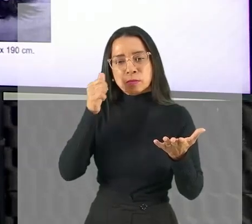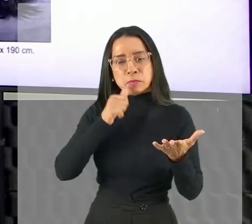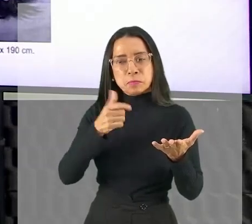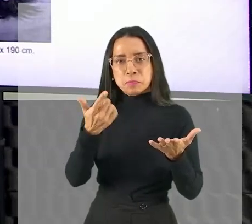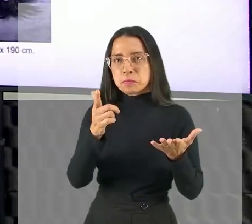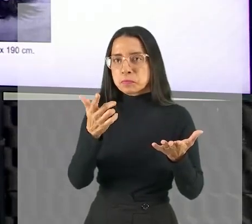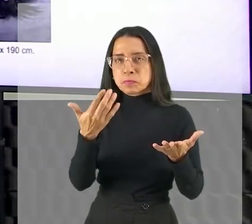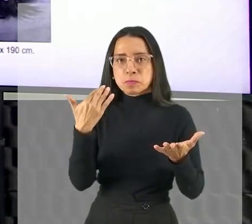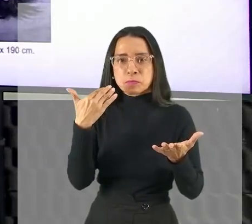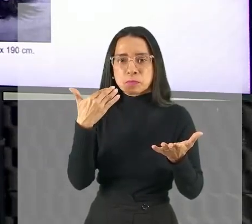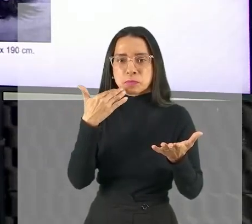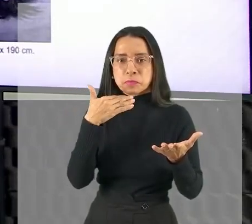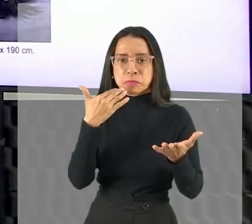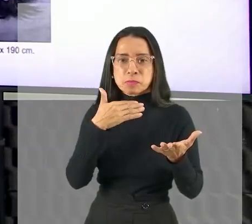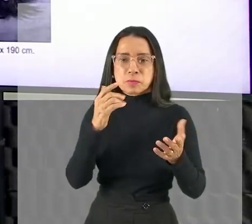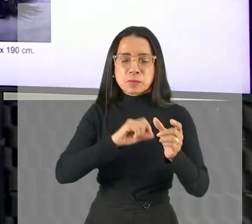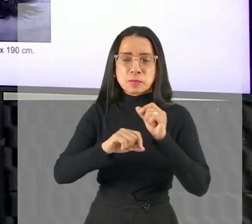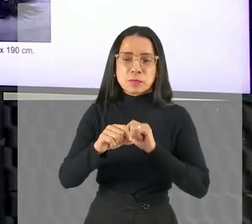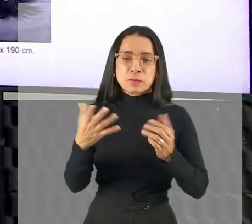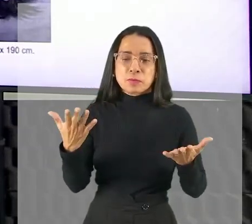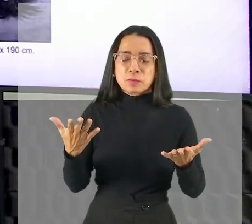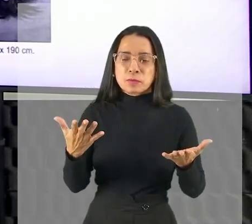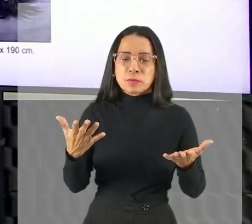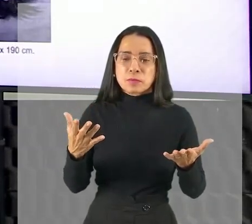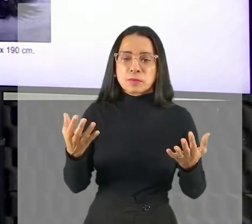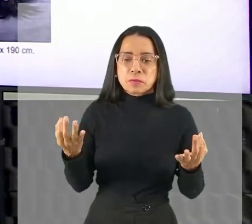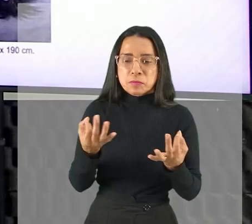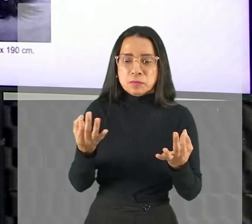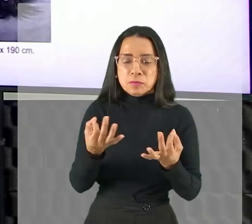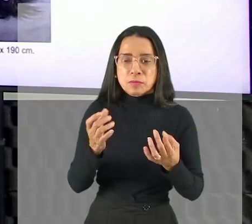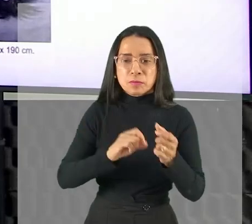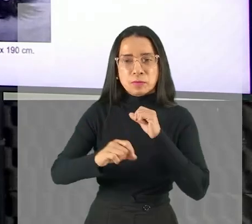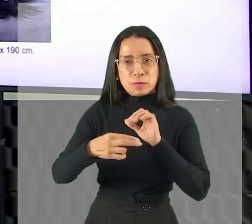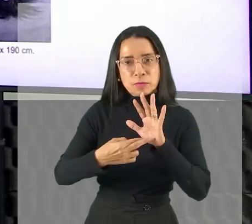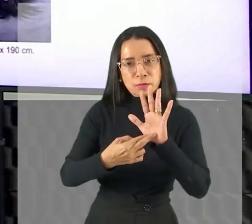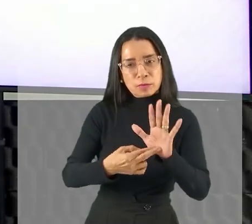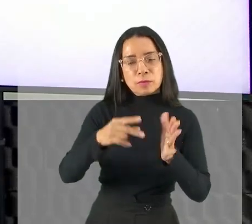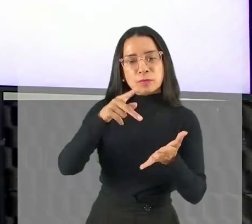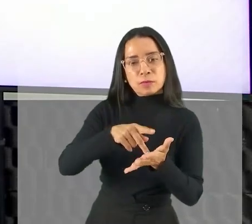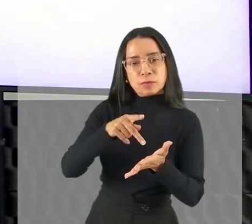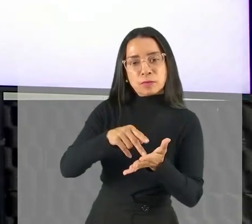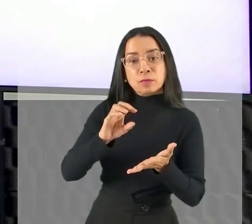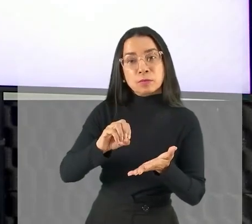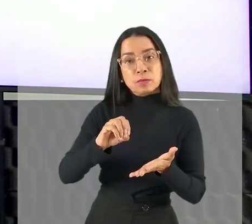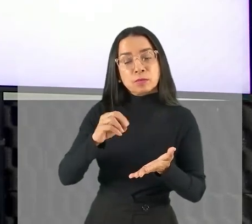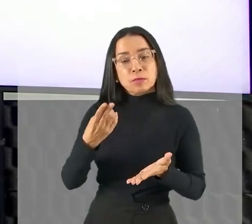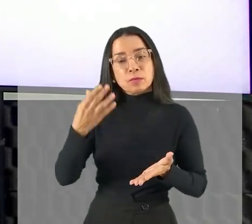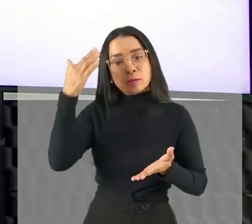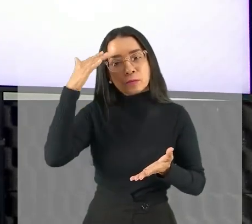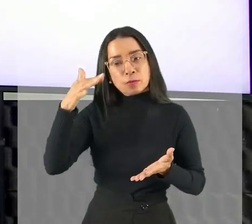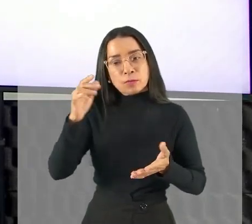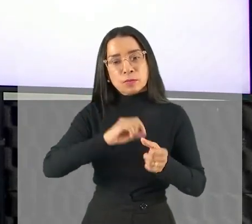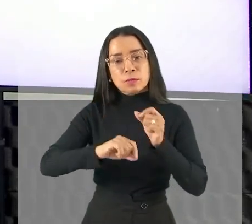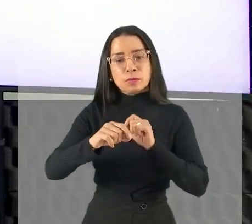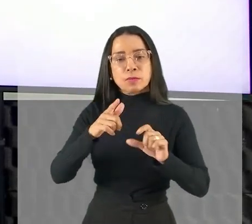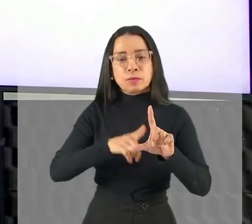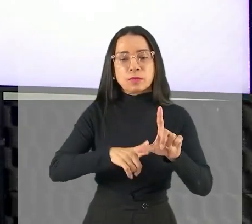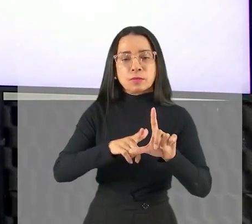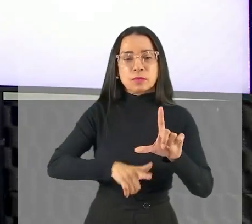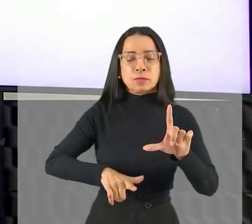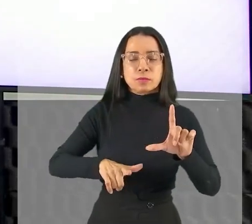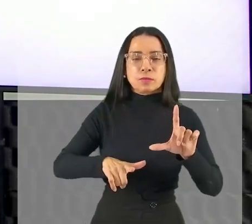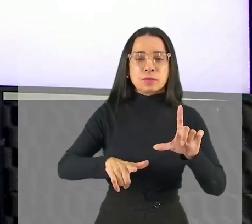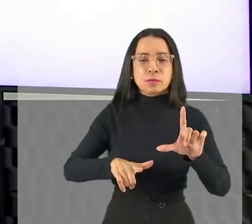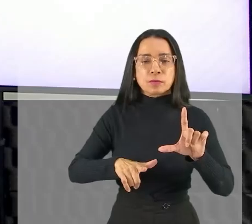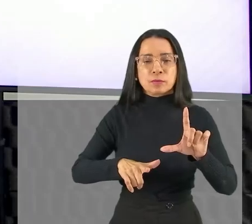defeito, ela é perfeita? Ou ela está sendo retratada de forma real ou idealizada? Ele está dizendo que há uma exaltação do retrato